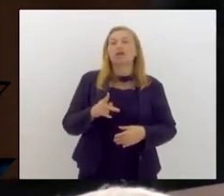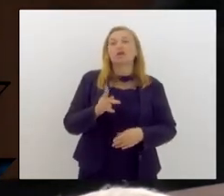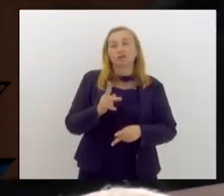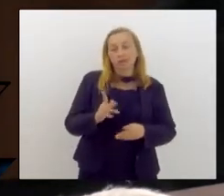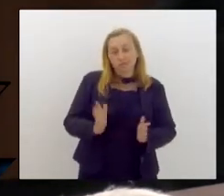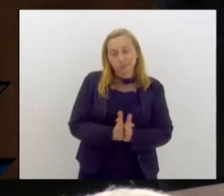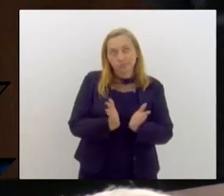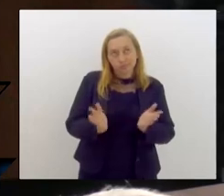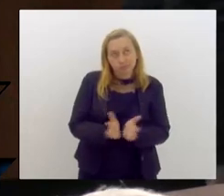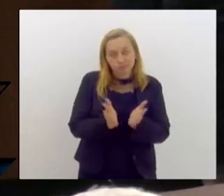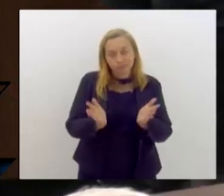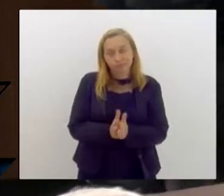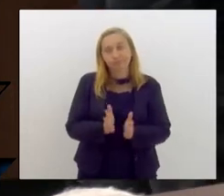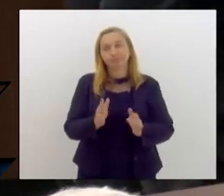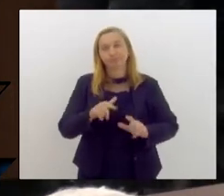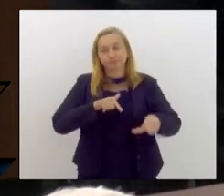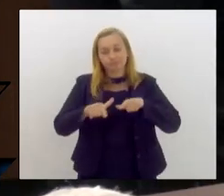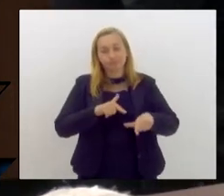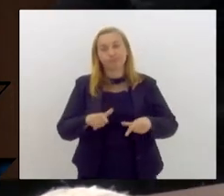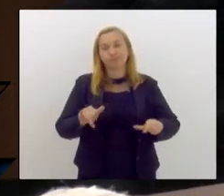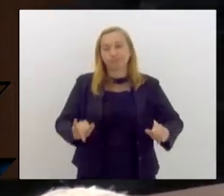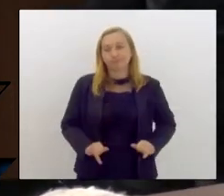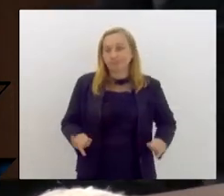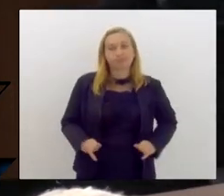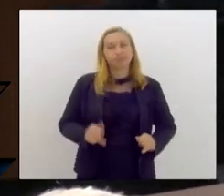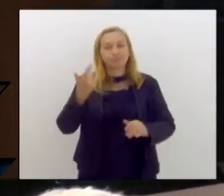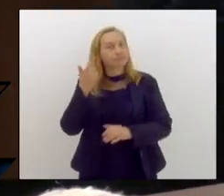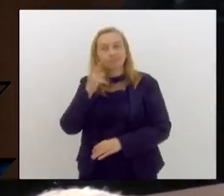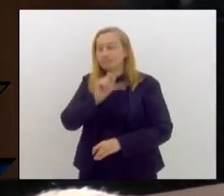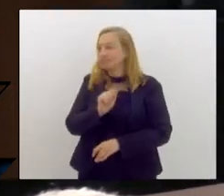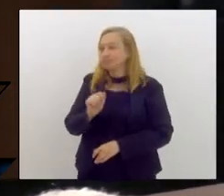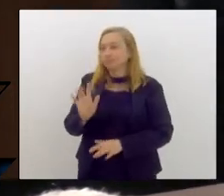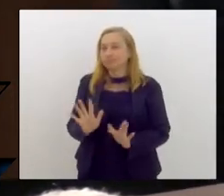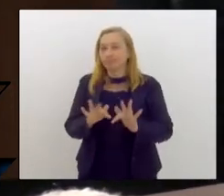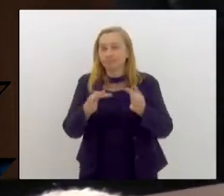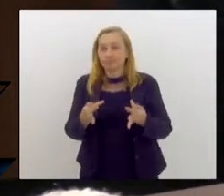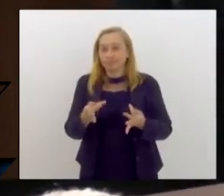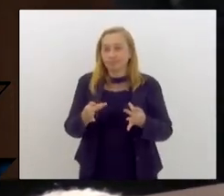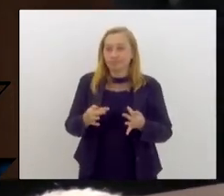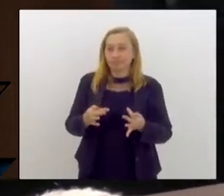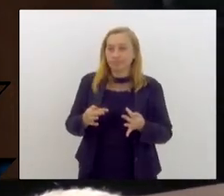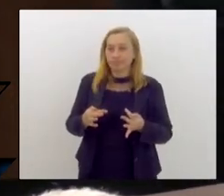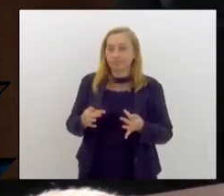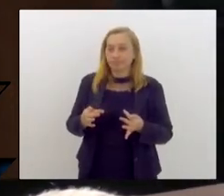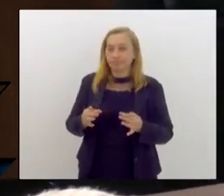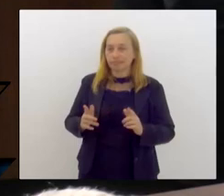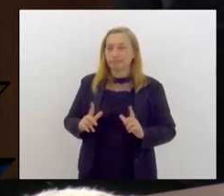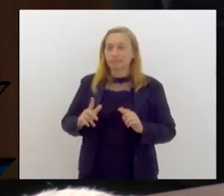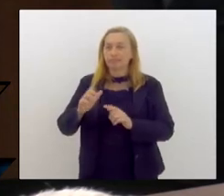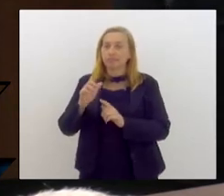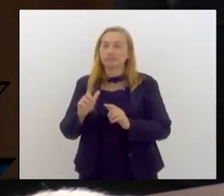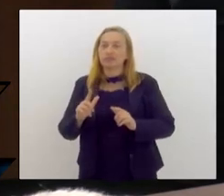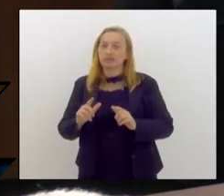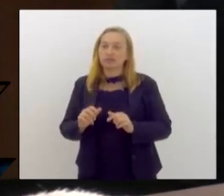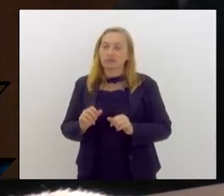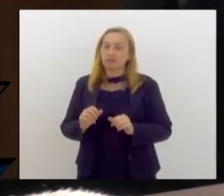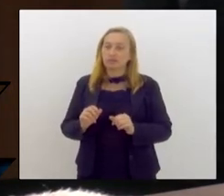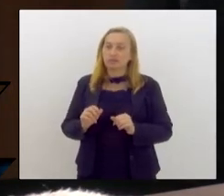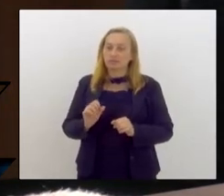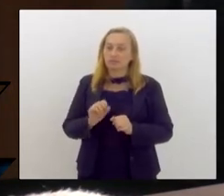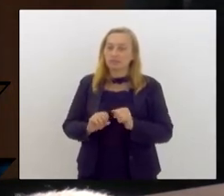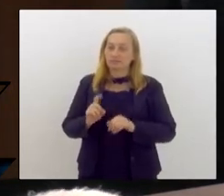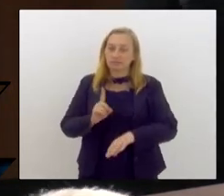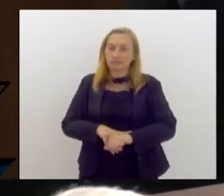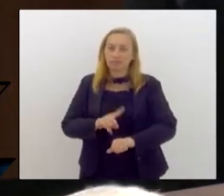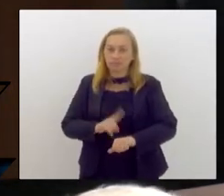muito na história desse país e ele não consegue simplesmente trazer a função social e ambiental que ele pode promover naquela